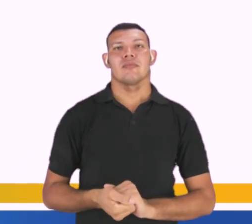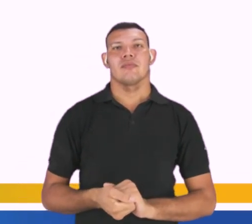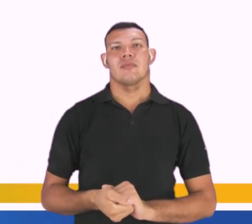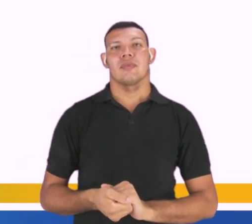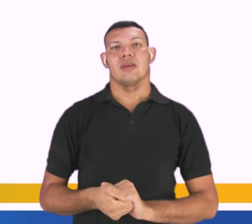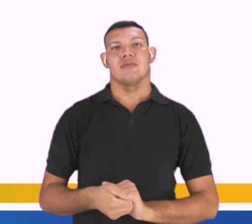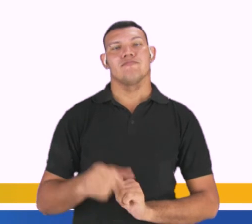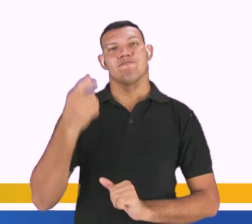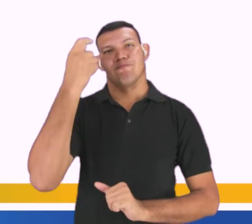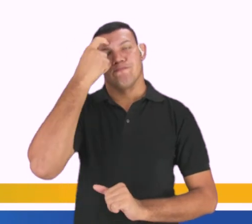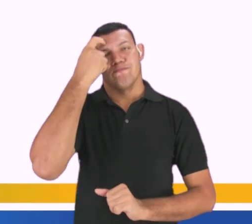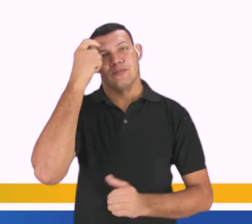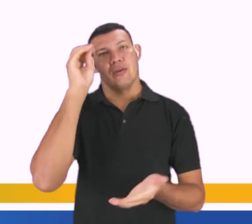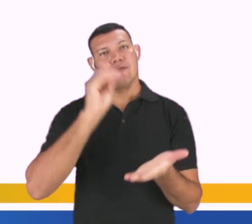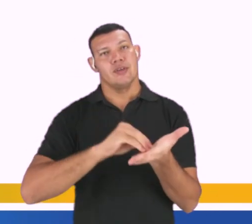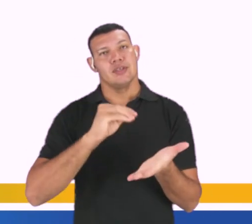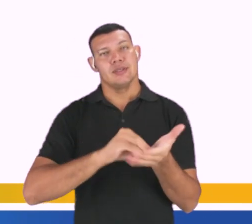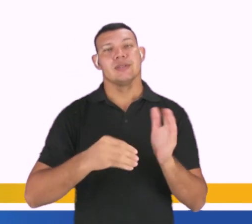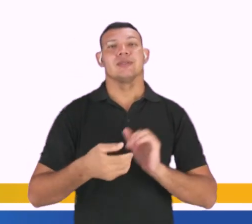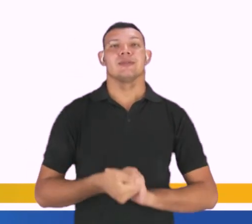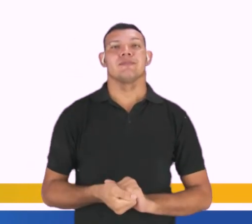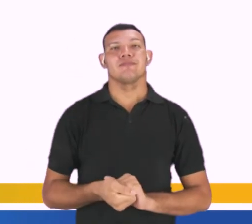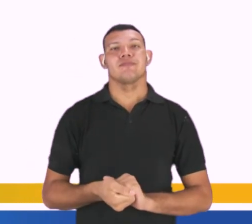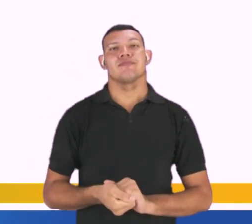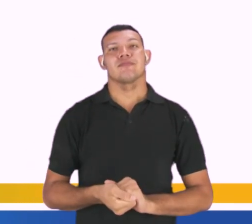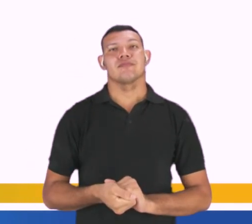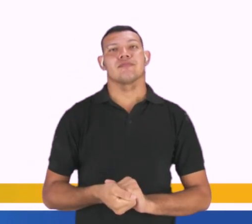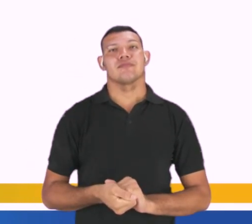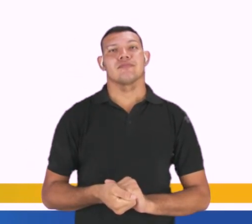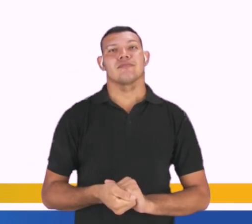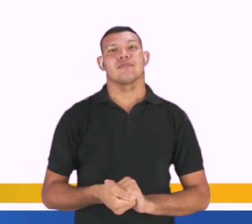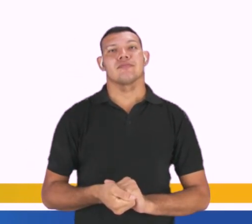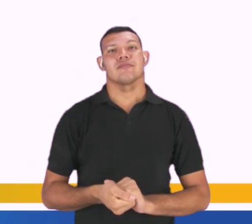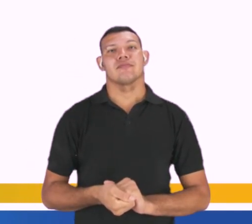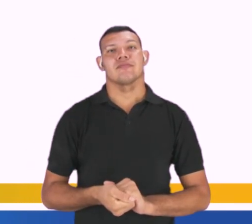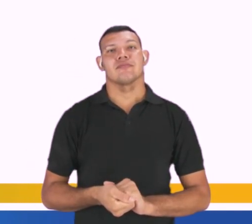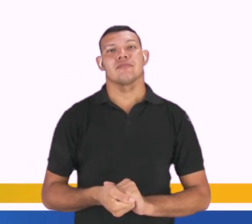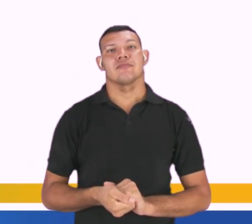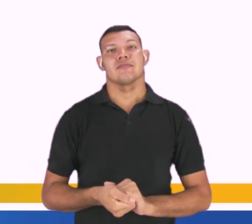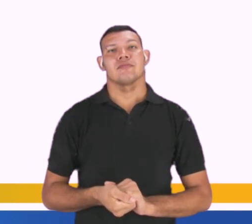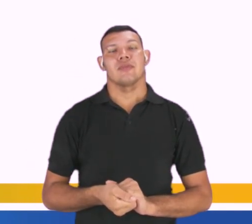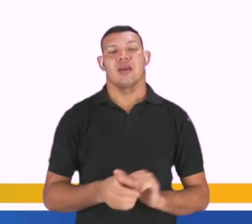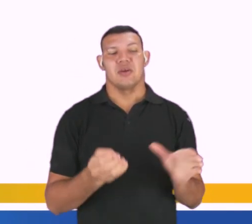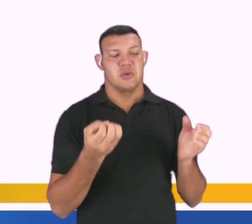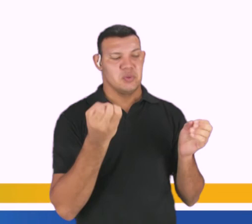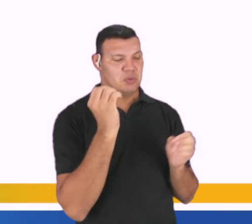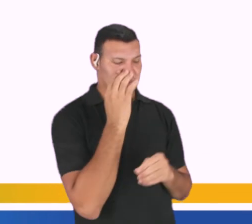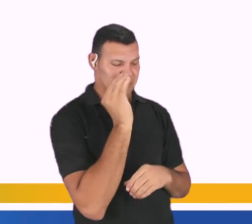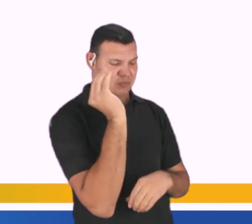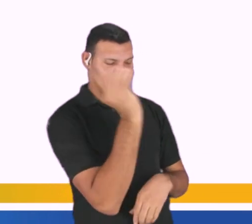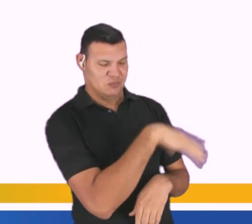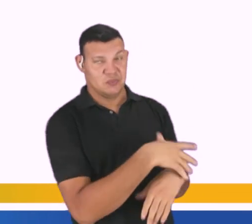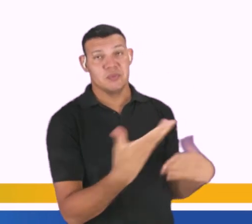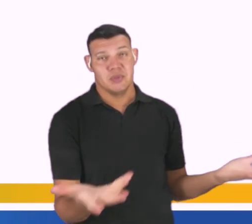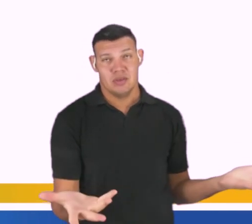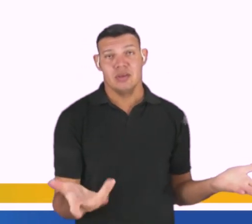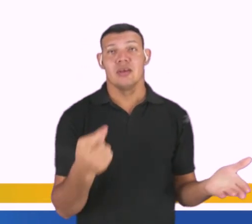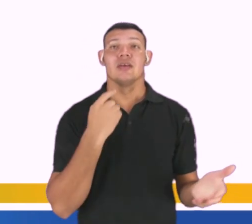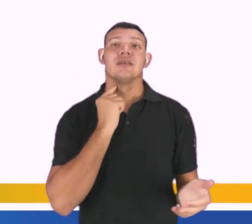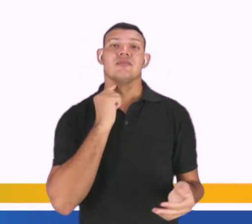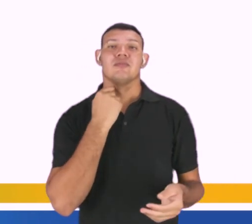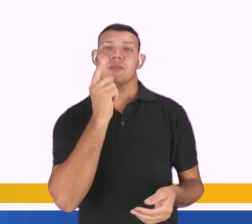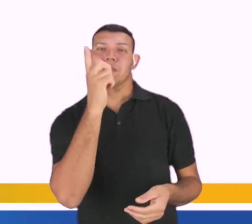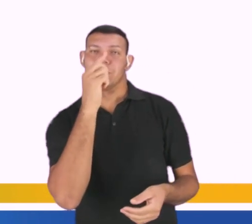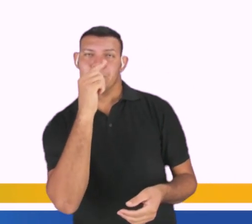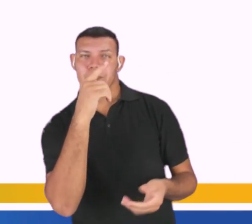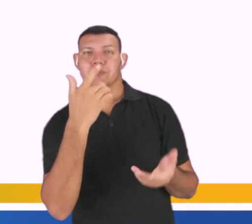de conscientização. Às vezes levar um próprio papelzinho no bolso para colocar num lugar descartável adequado. E a poluição da